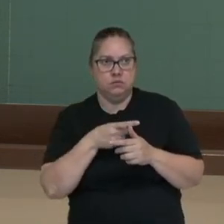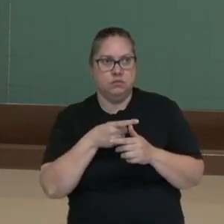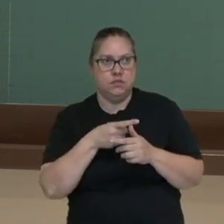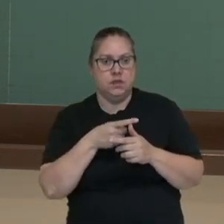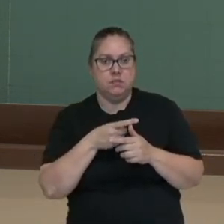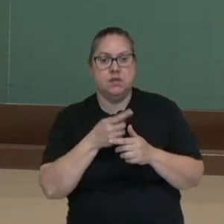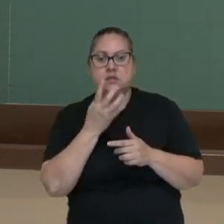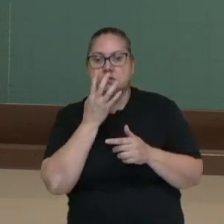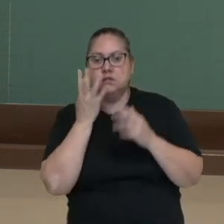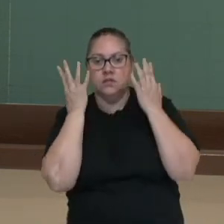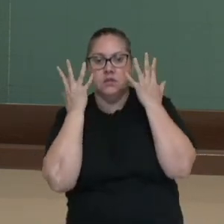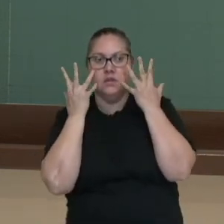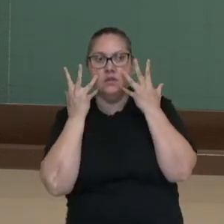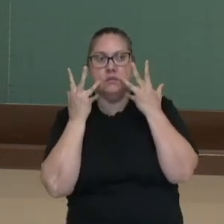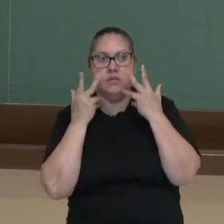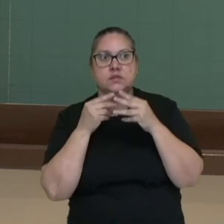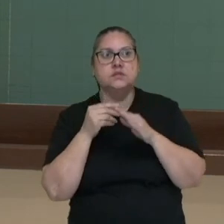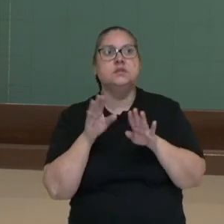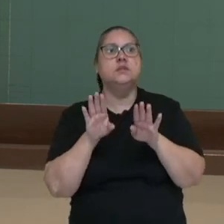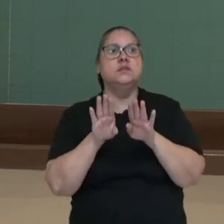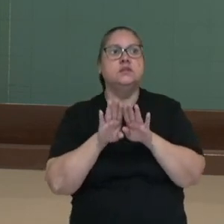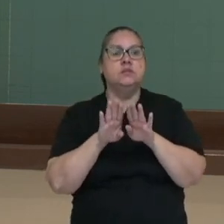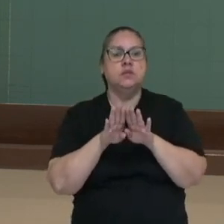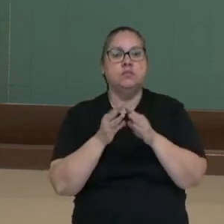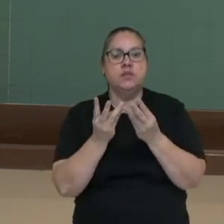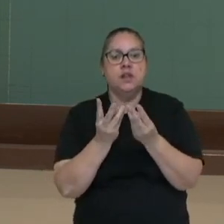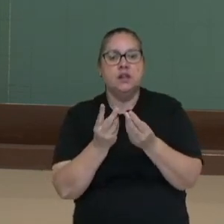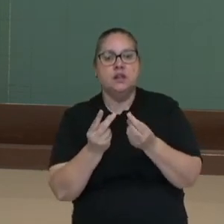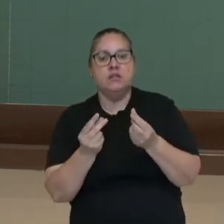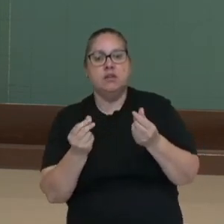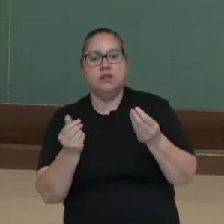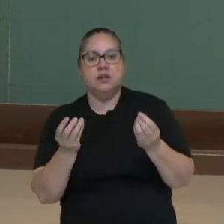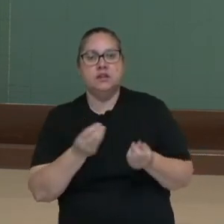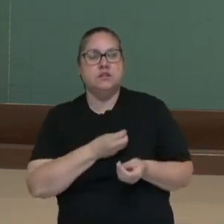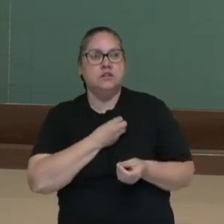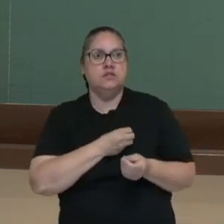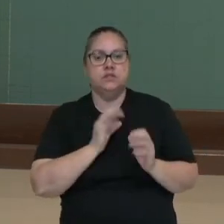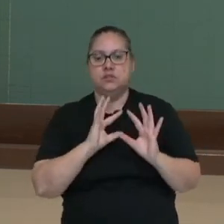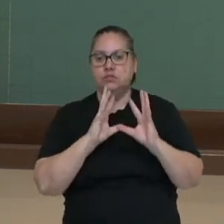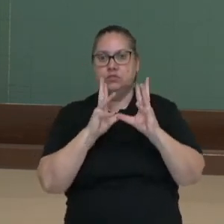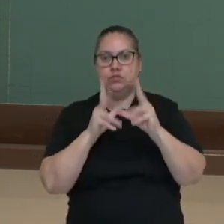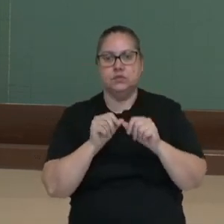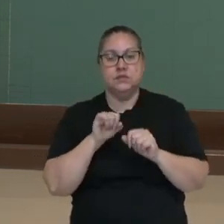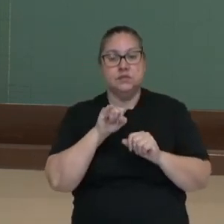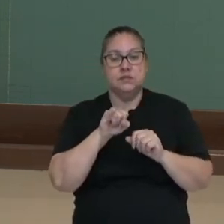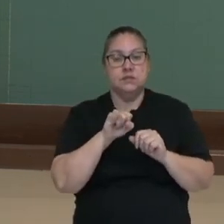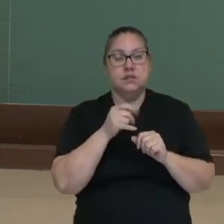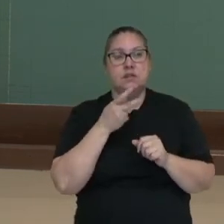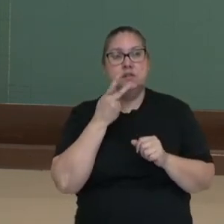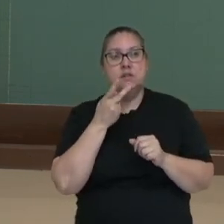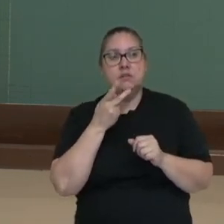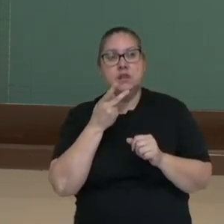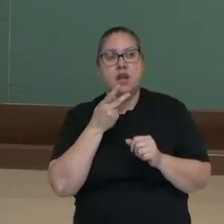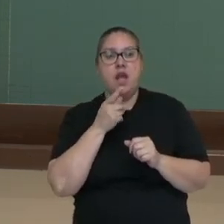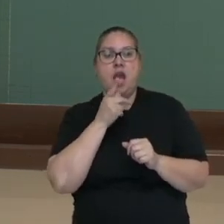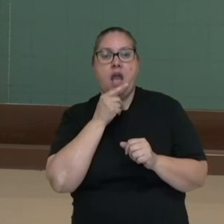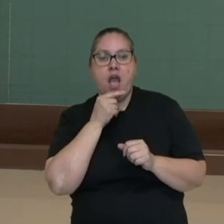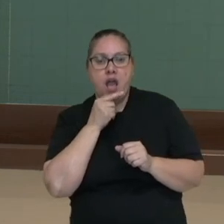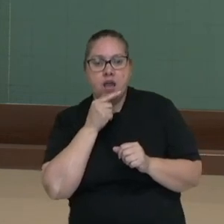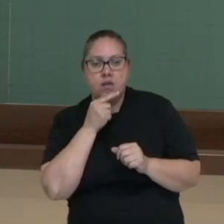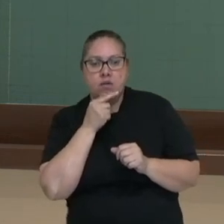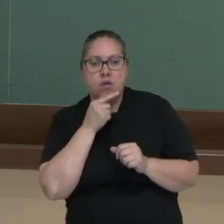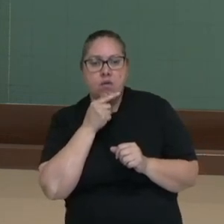os animais e compromete a qualidade de vida de todos. Se nós falamos que a água é um